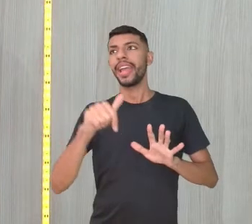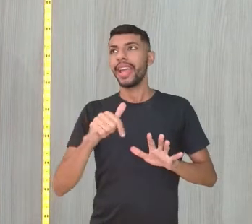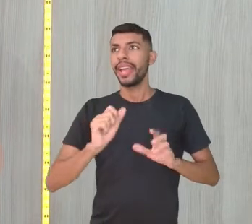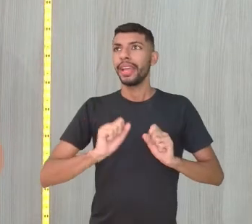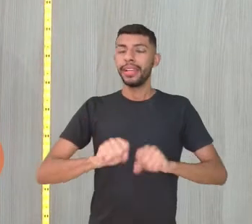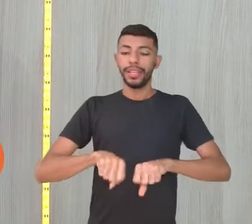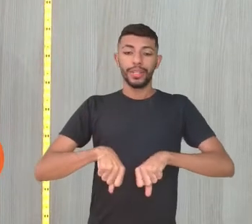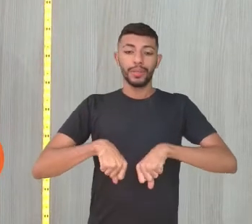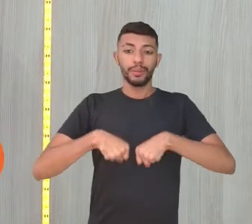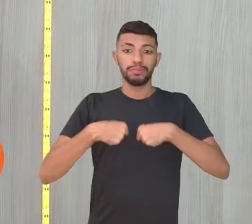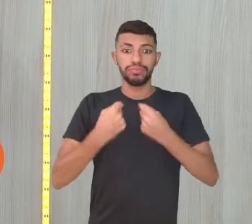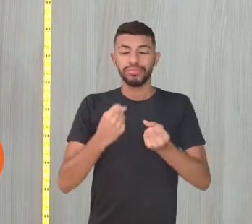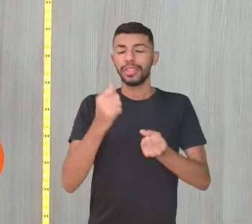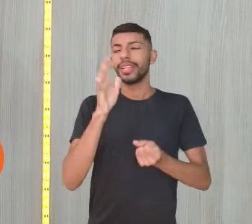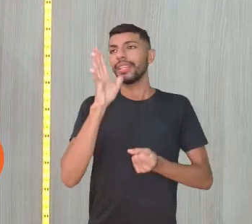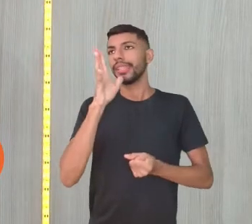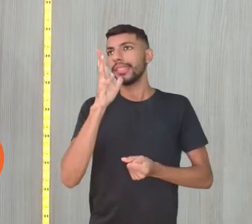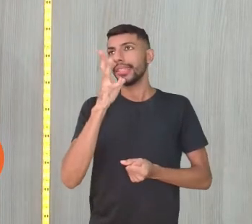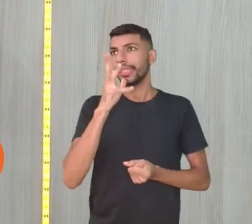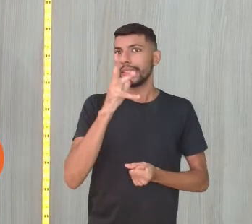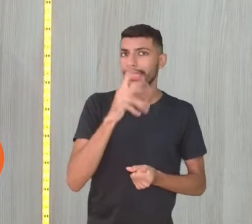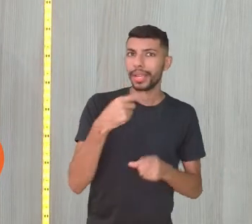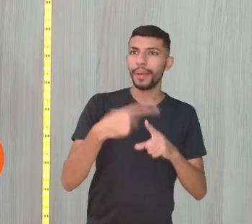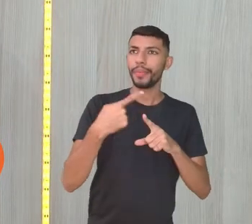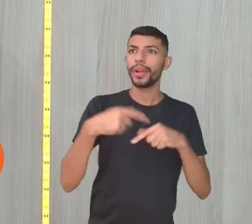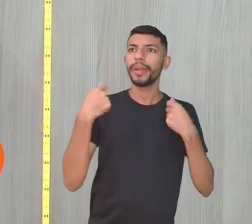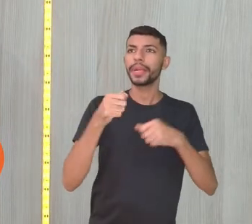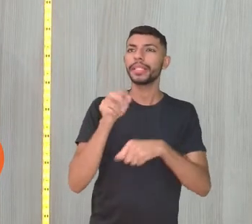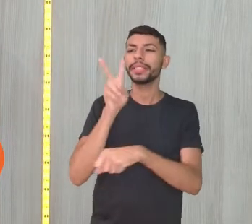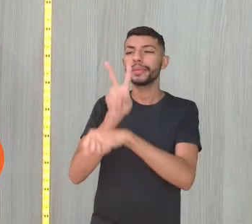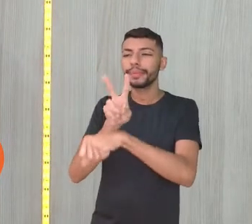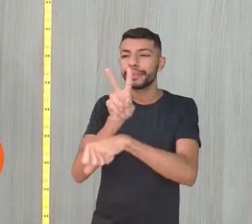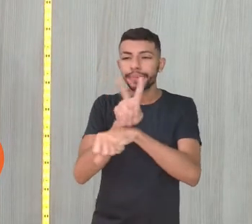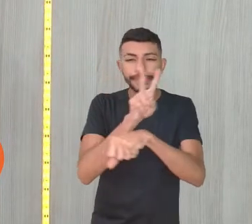que é demorado, porque nós temos que observar